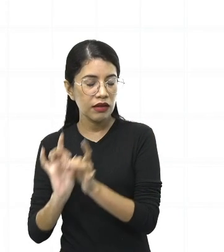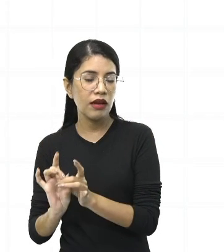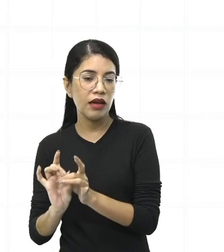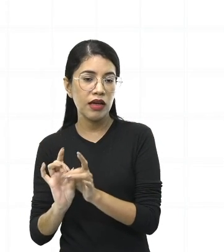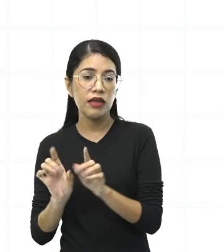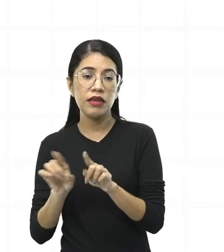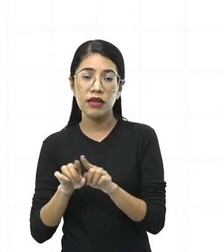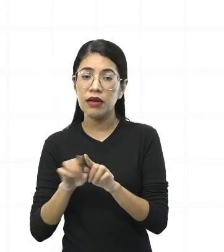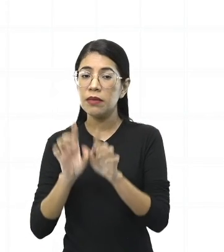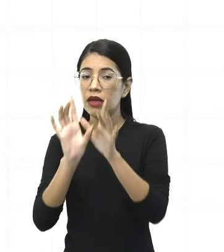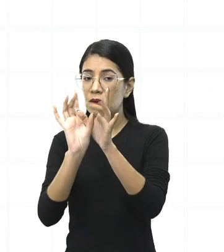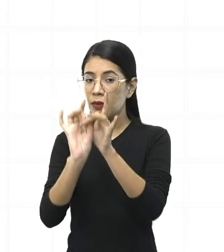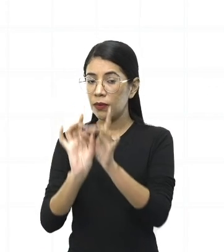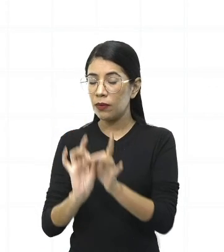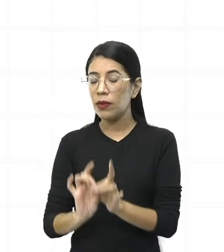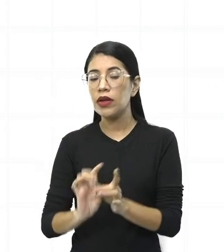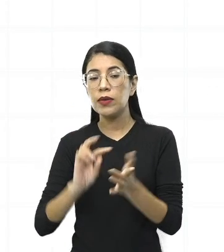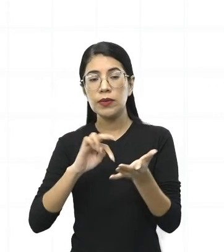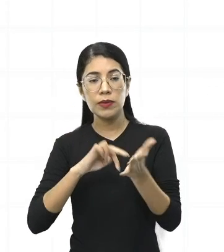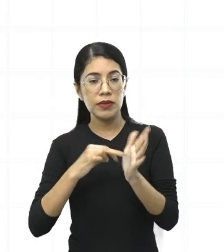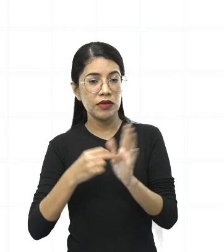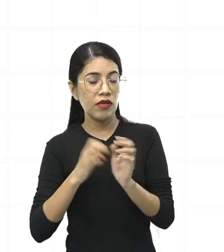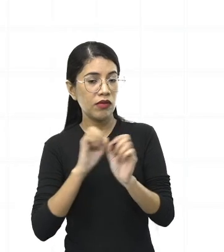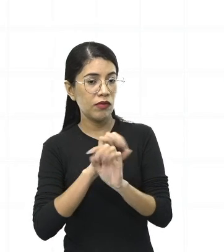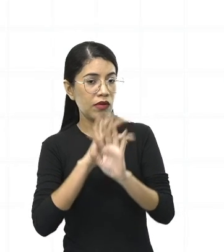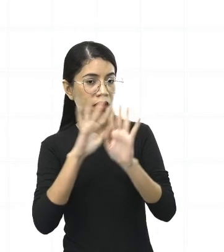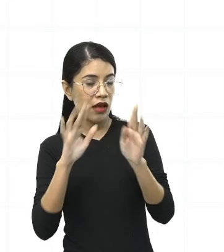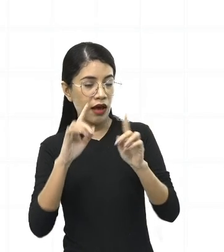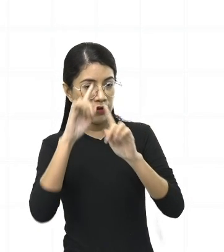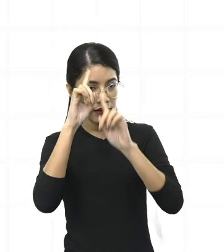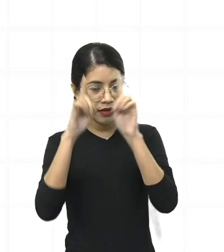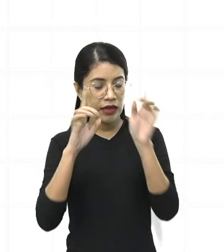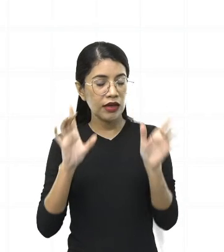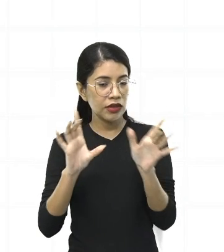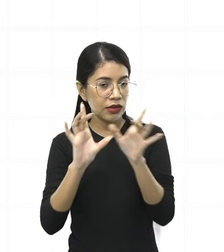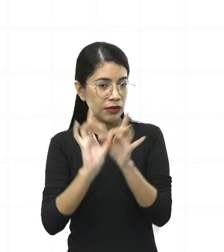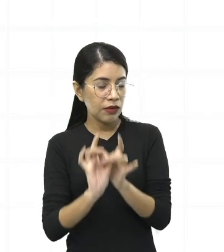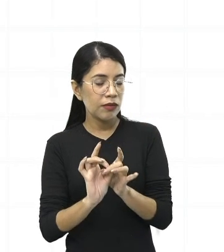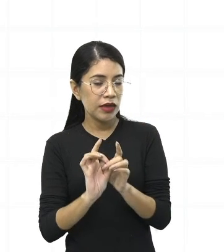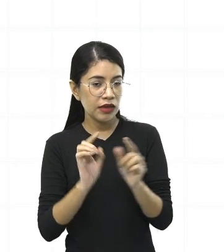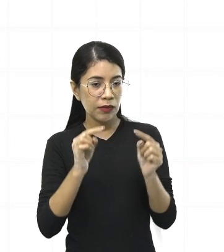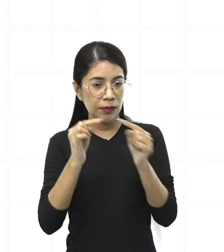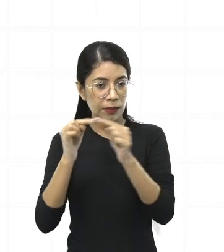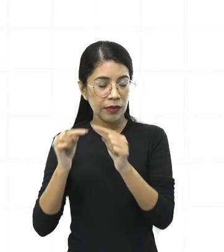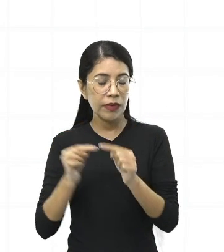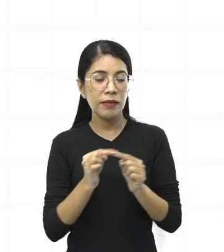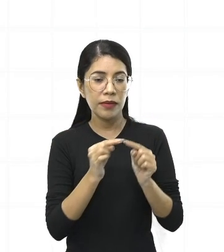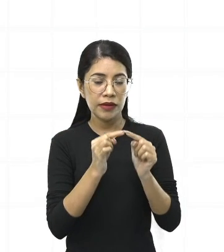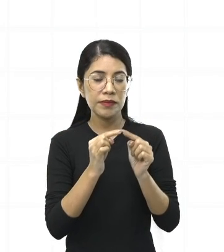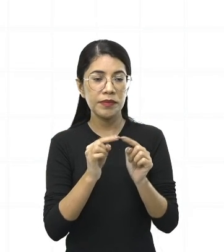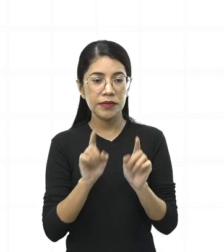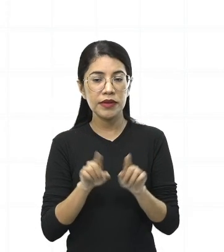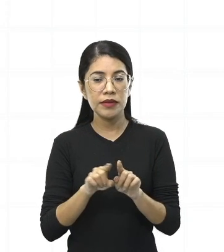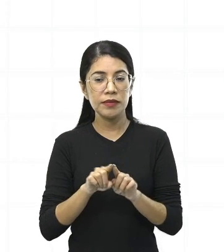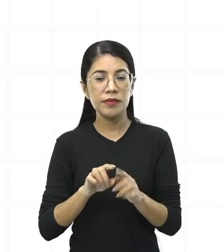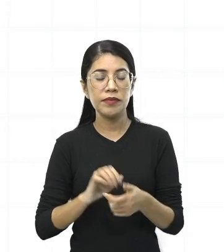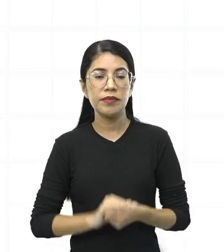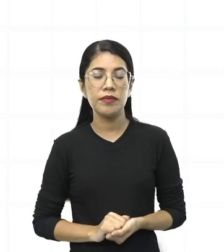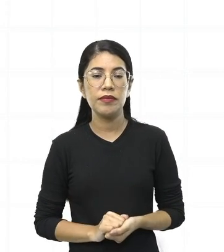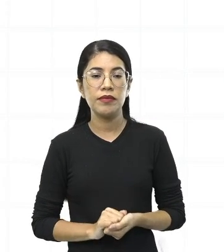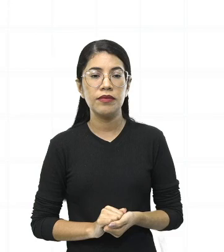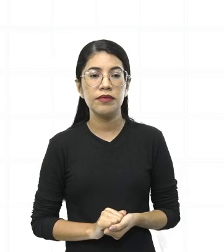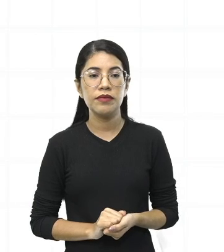uma coerência de sentido, uma coerência de ideias, né? Que são formuladas aí dentro